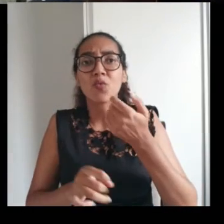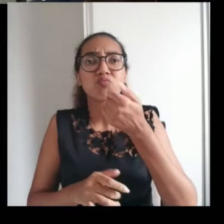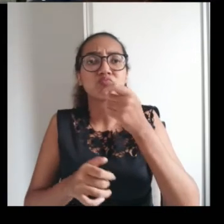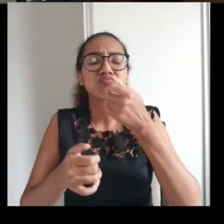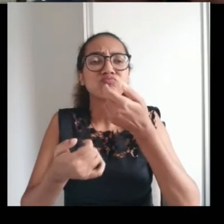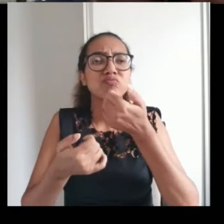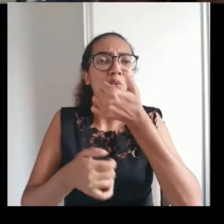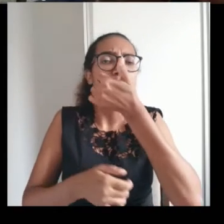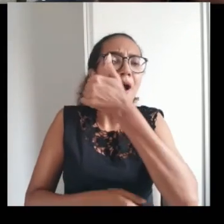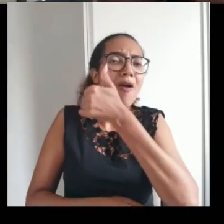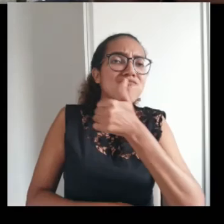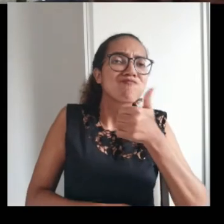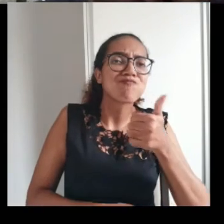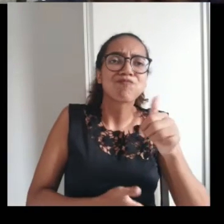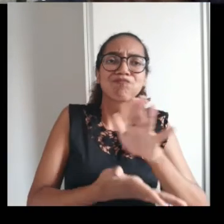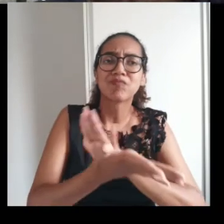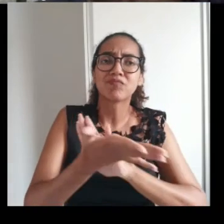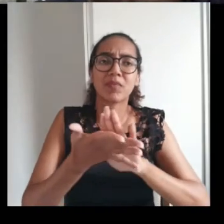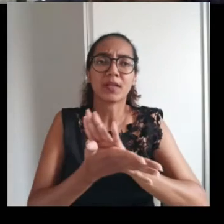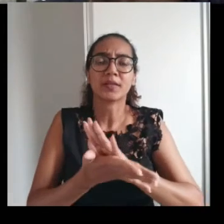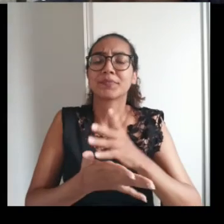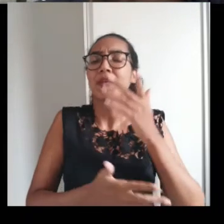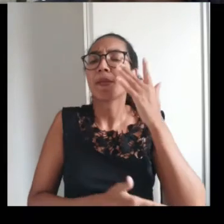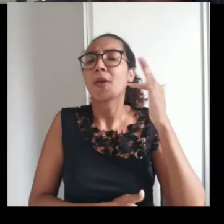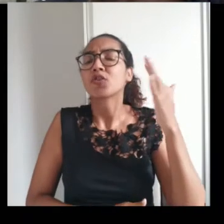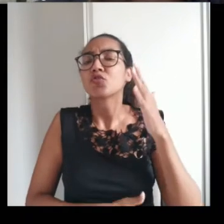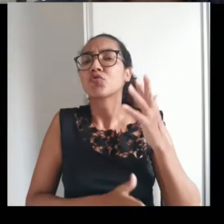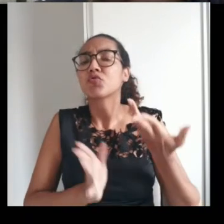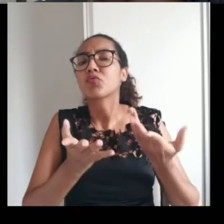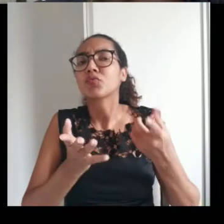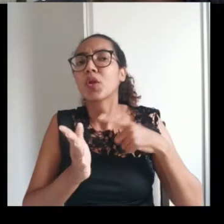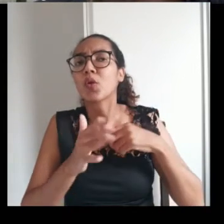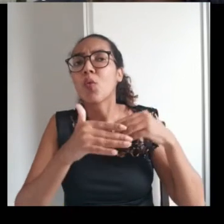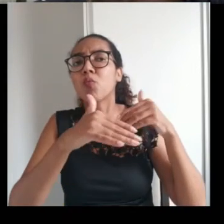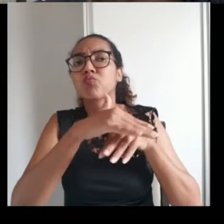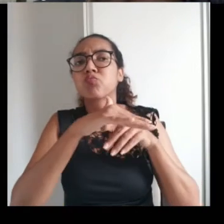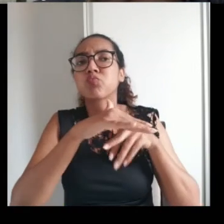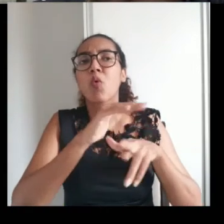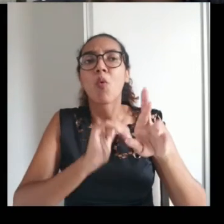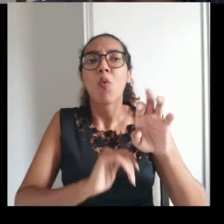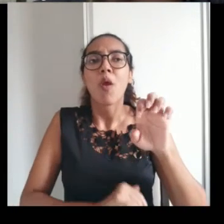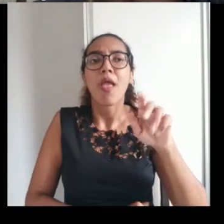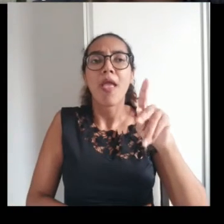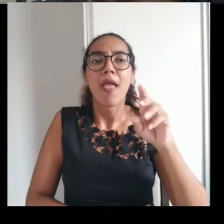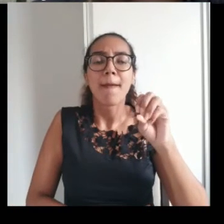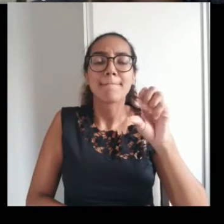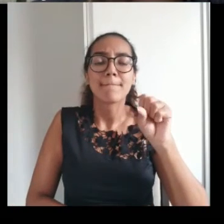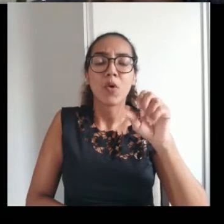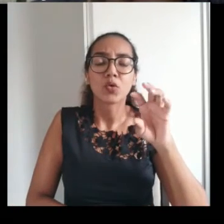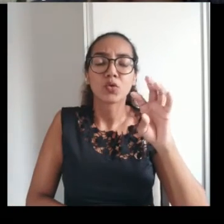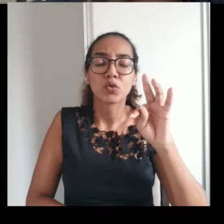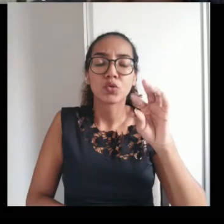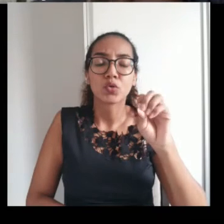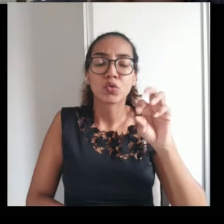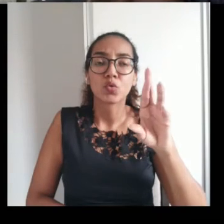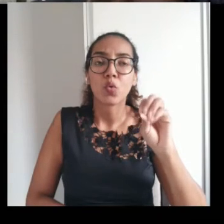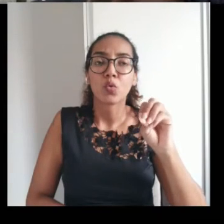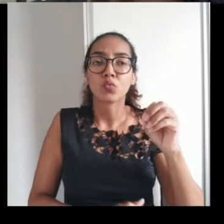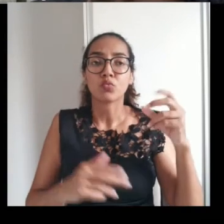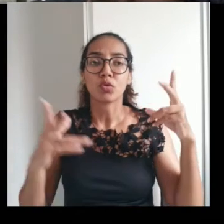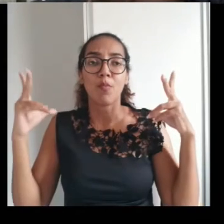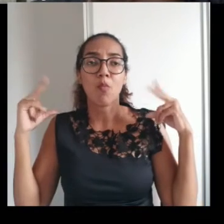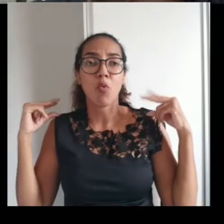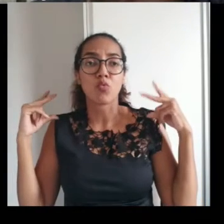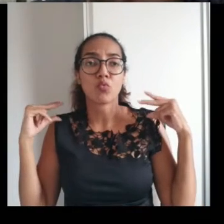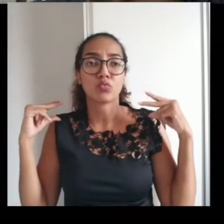imagine que eu estou representando aqui um repositório de motoristas e nessa representação de repositório de motoristas eu posso